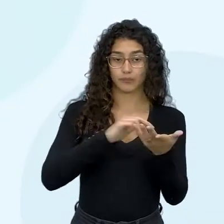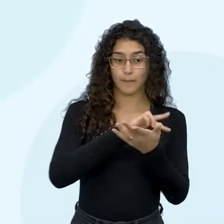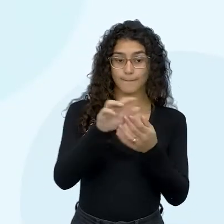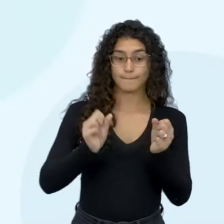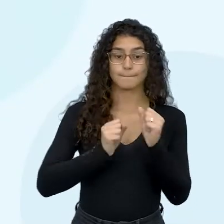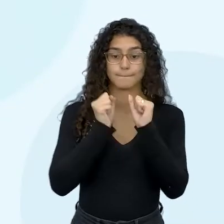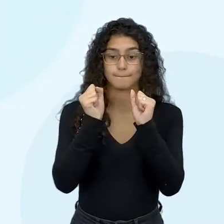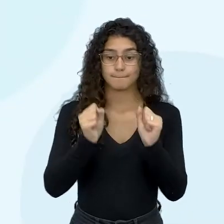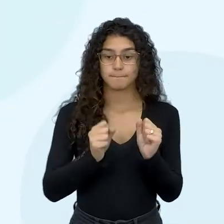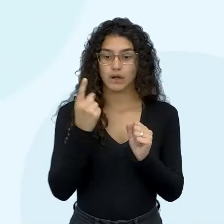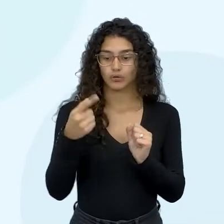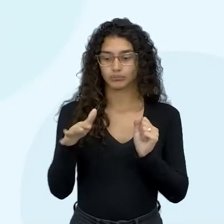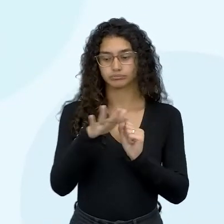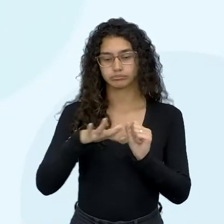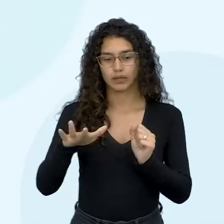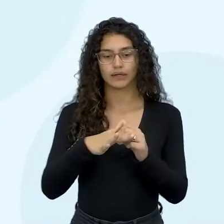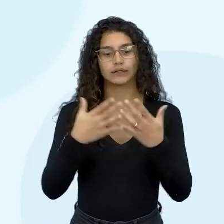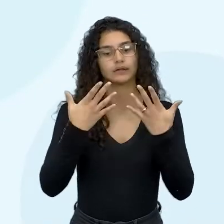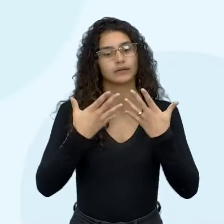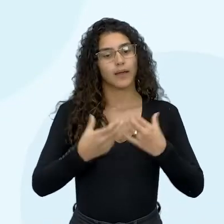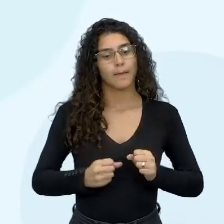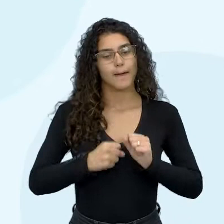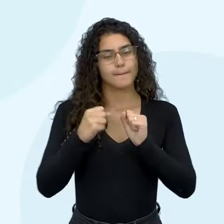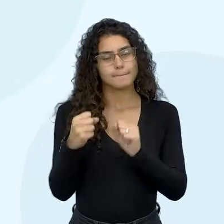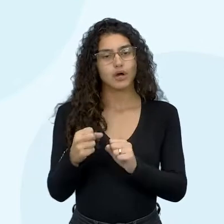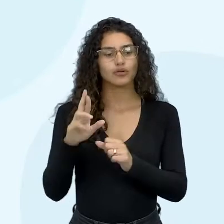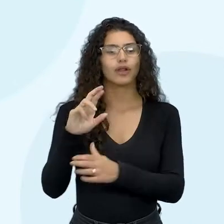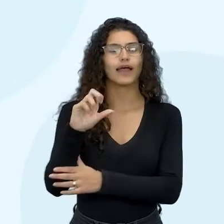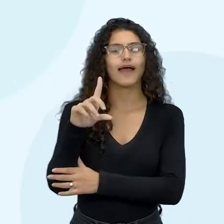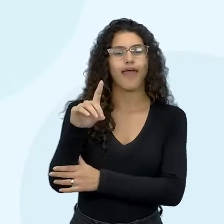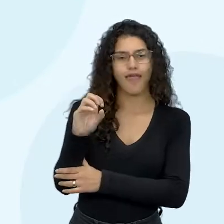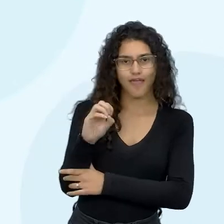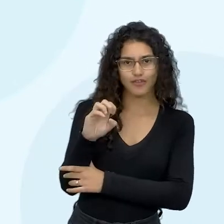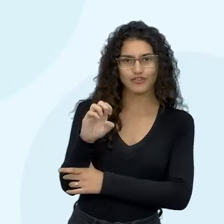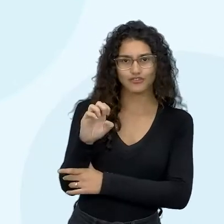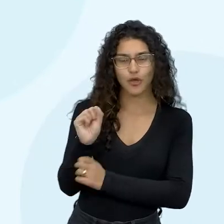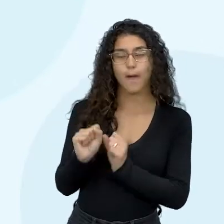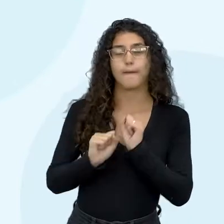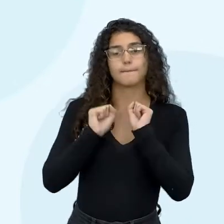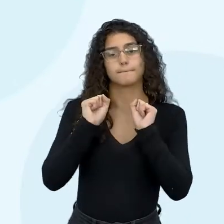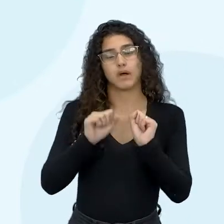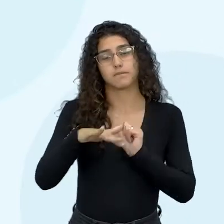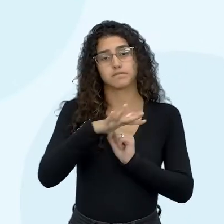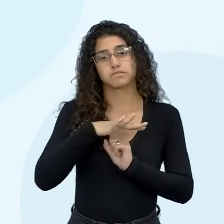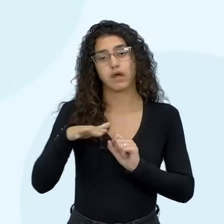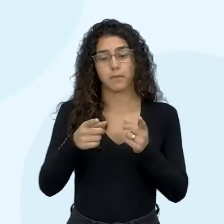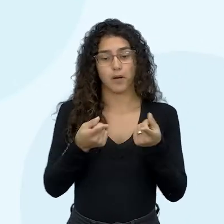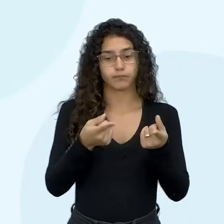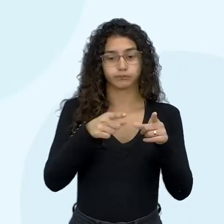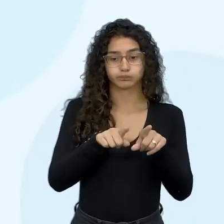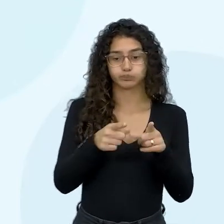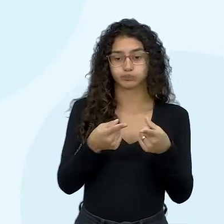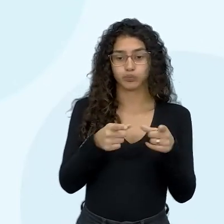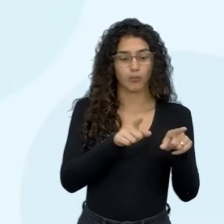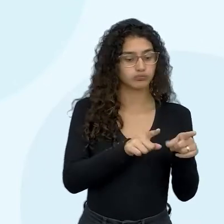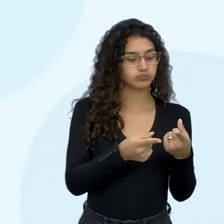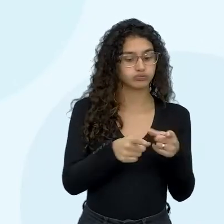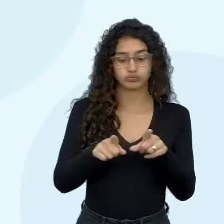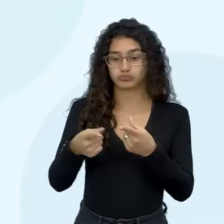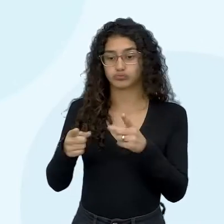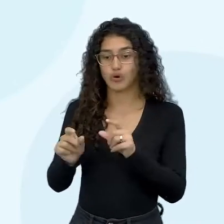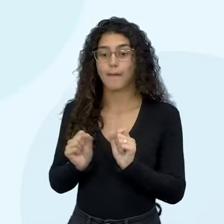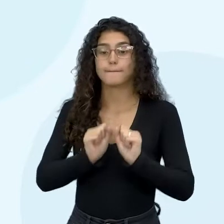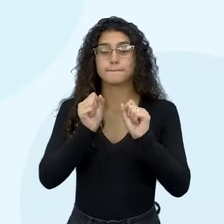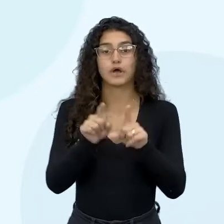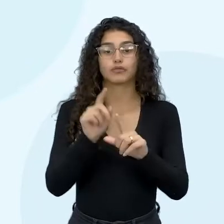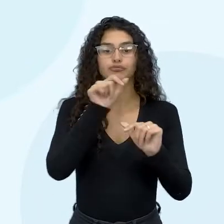pode ser uma área de descanso, onde eu posso colocar uma rede, né? Pode ser uma área para churrasqueira, para receber amigos.